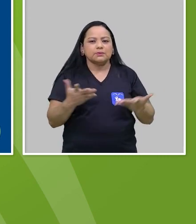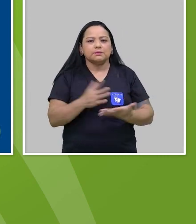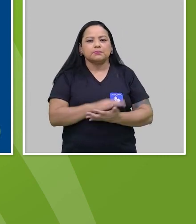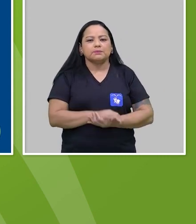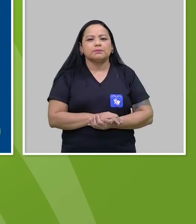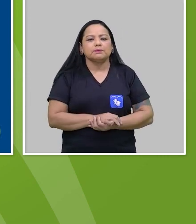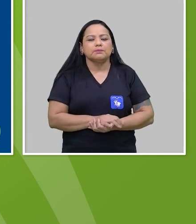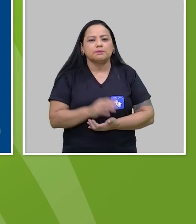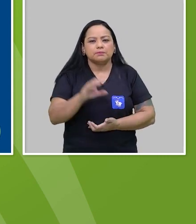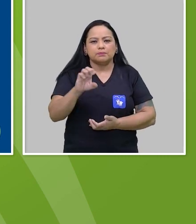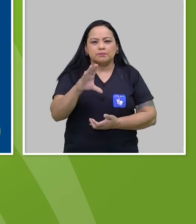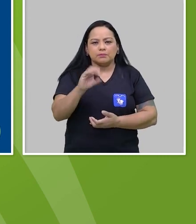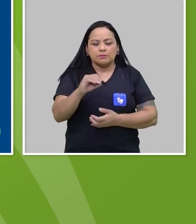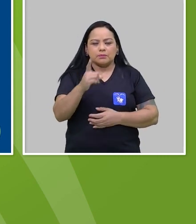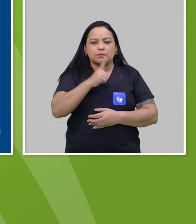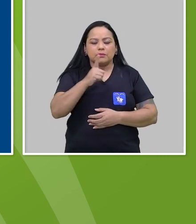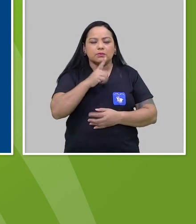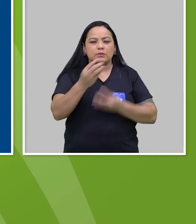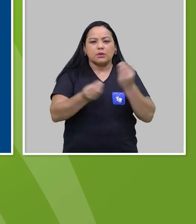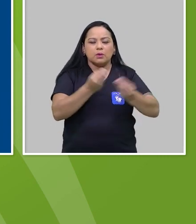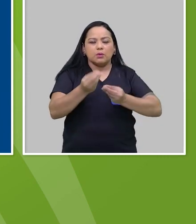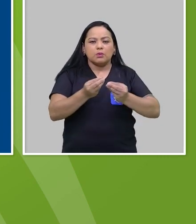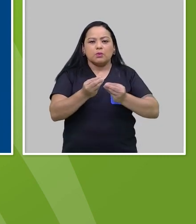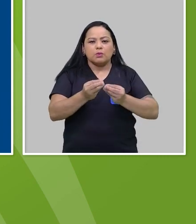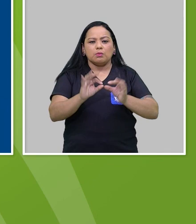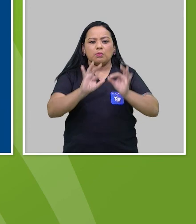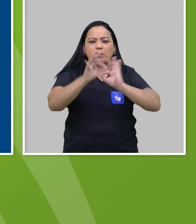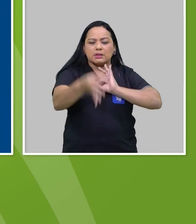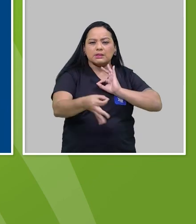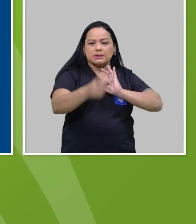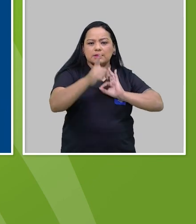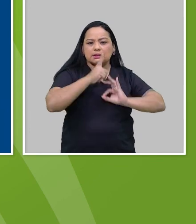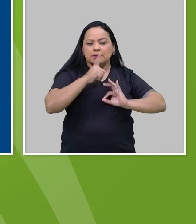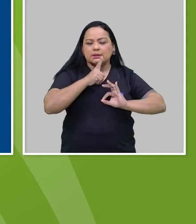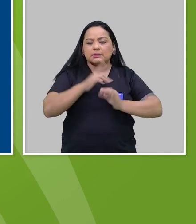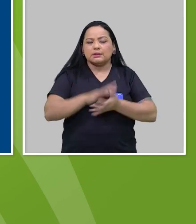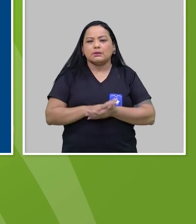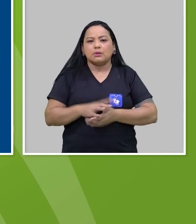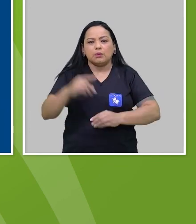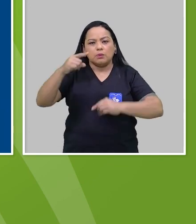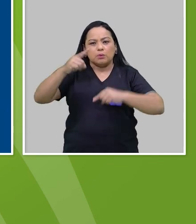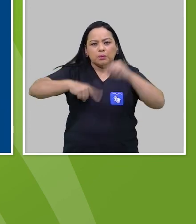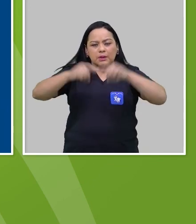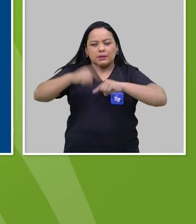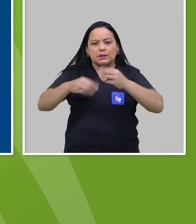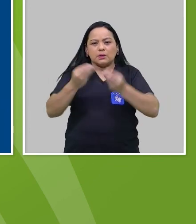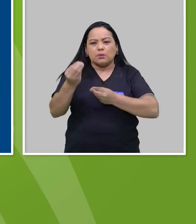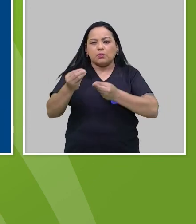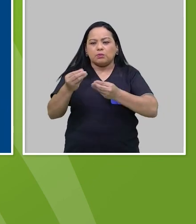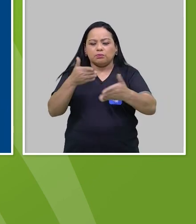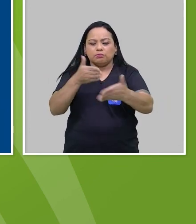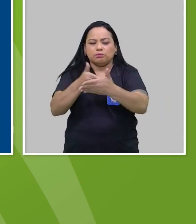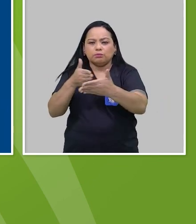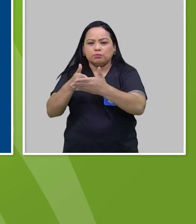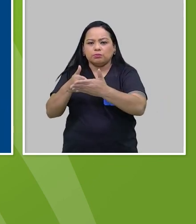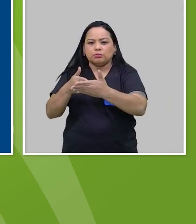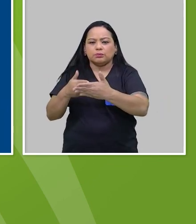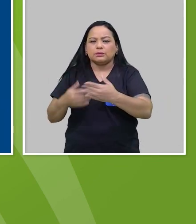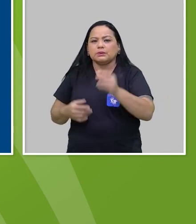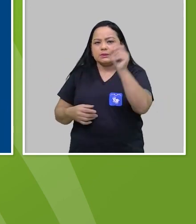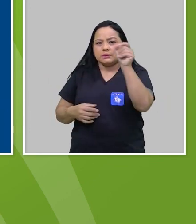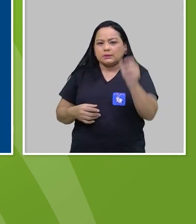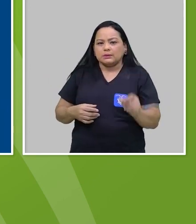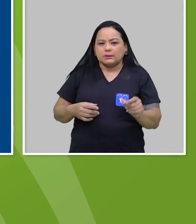o eco, ele tem uma certa distância aqui, tá? Do material de obstáculo. Eu tenho que ter pelo menos